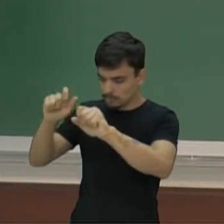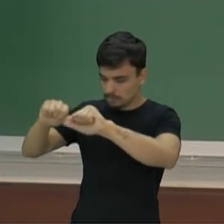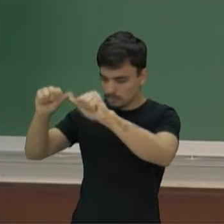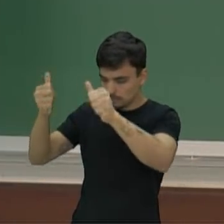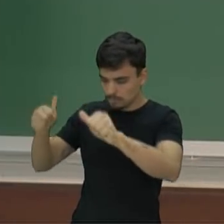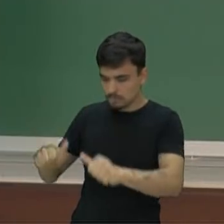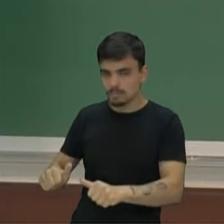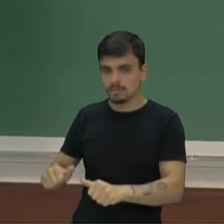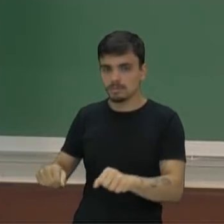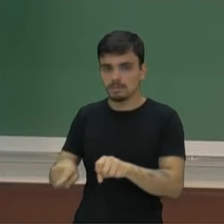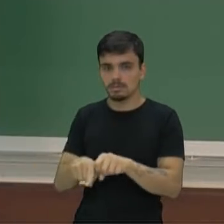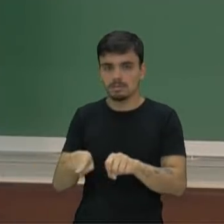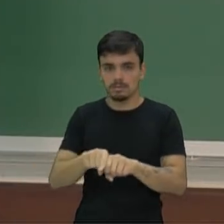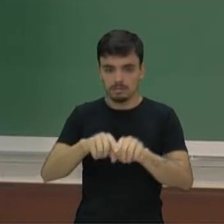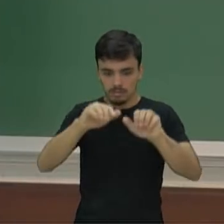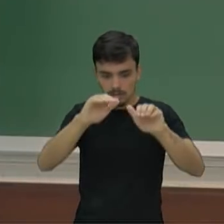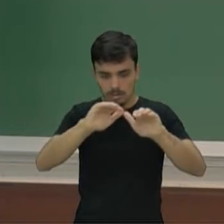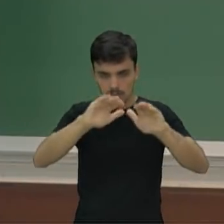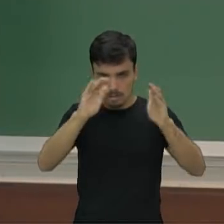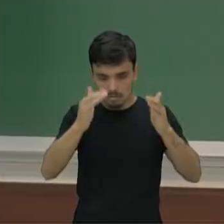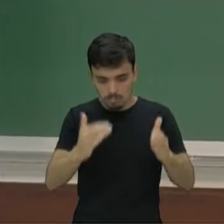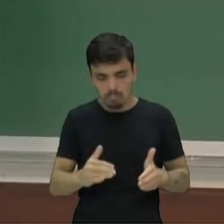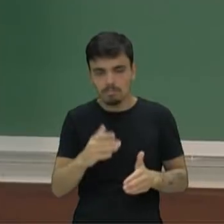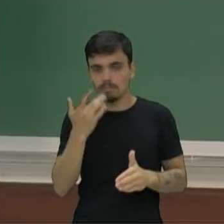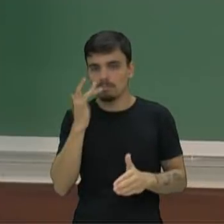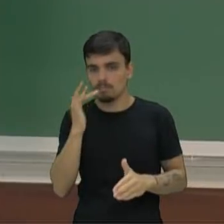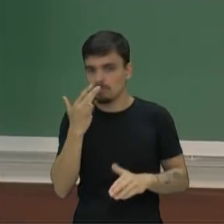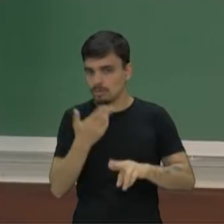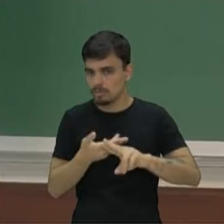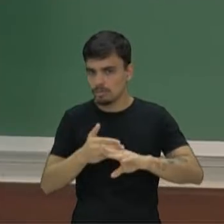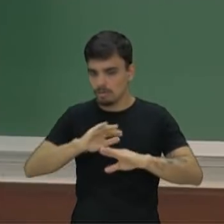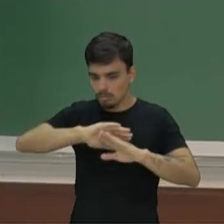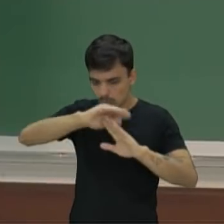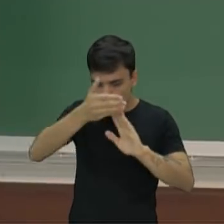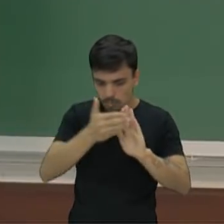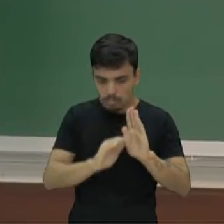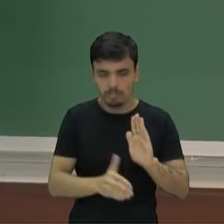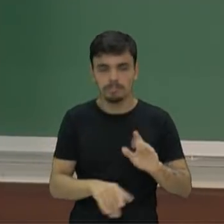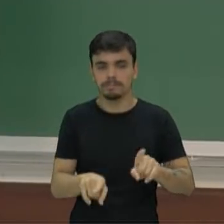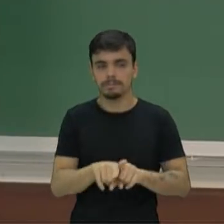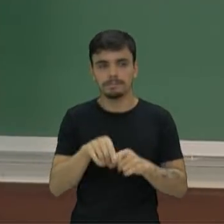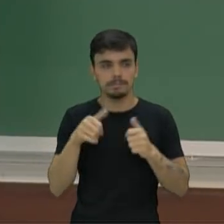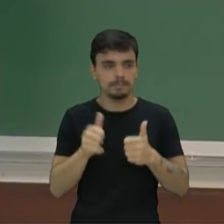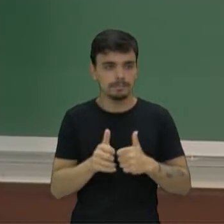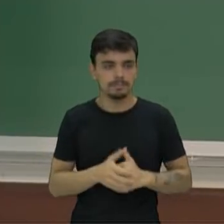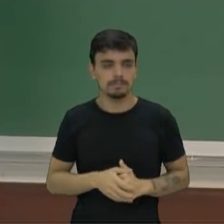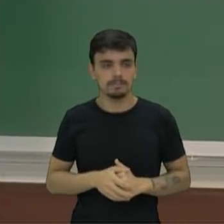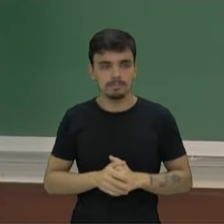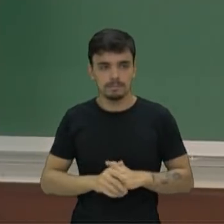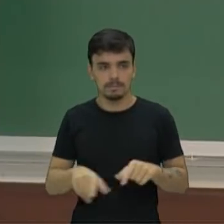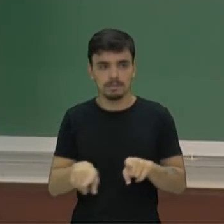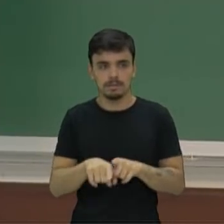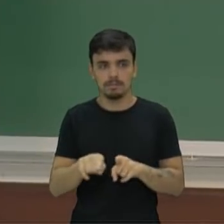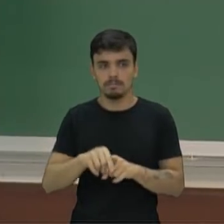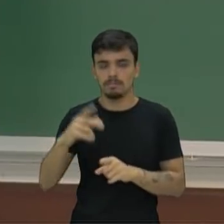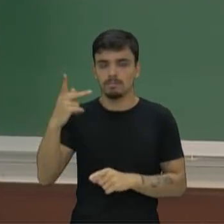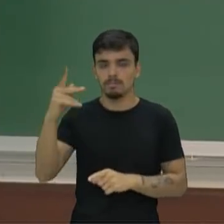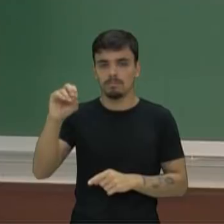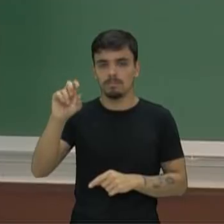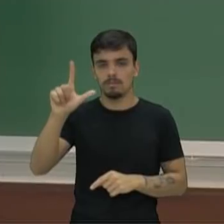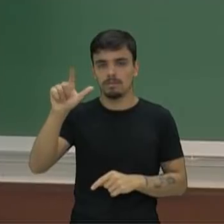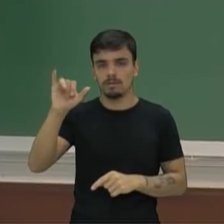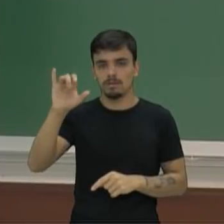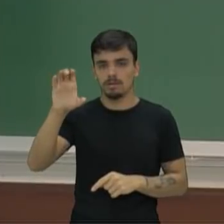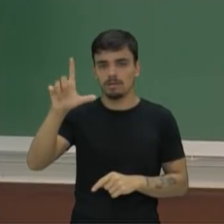metros, banhada a ouro dentro do templo de Zeus, na cidade de Olímpia. E Policleto, que escreveu o livro